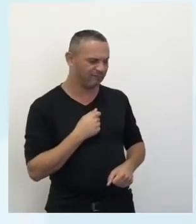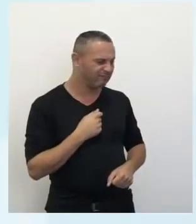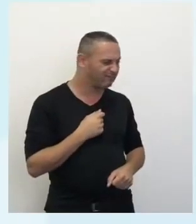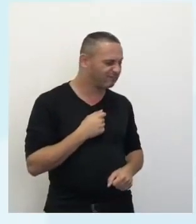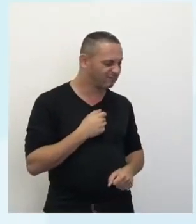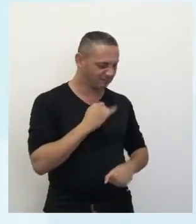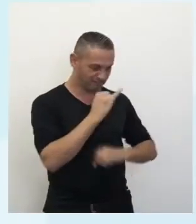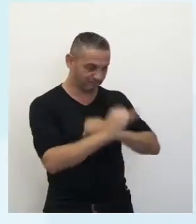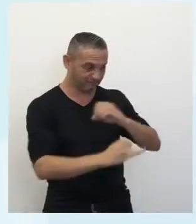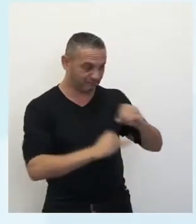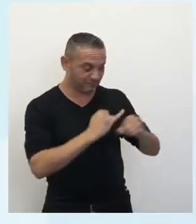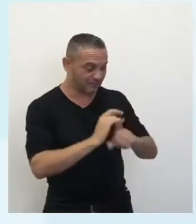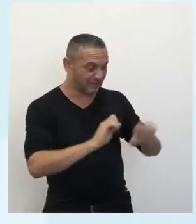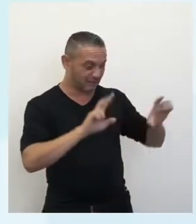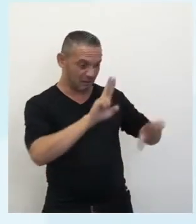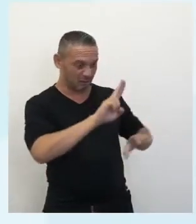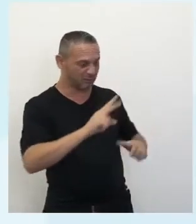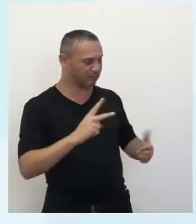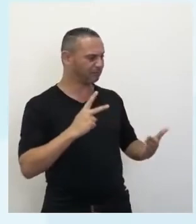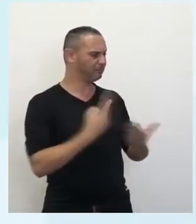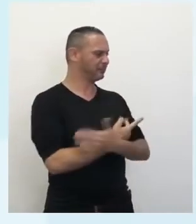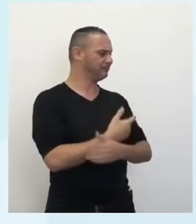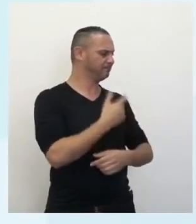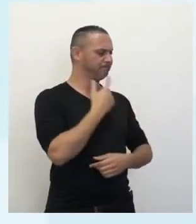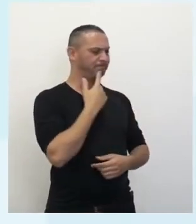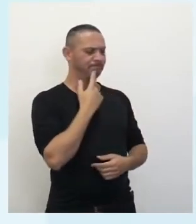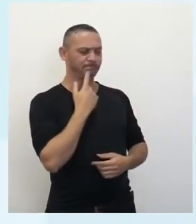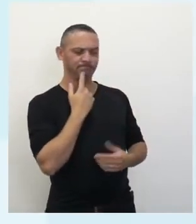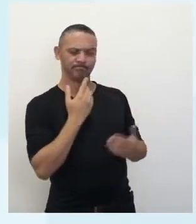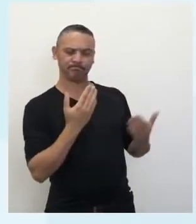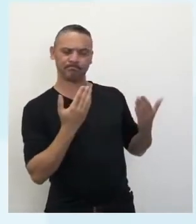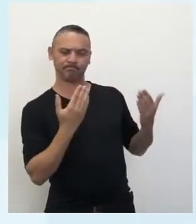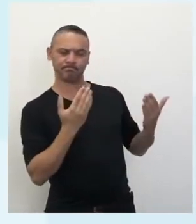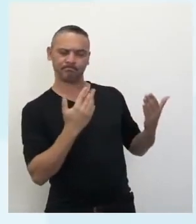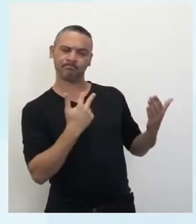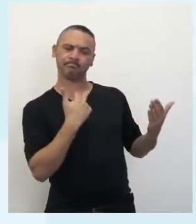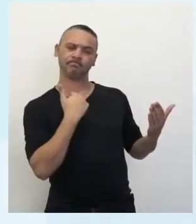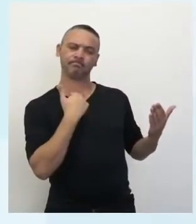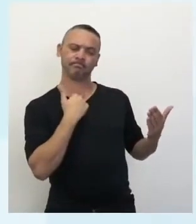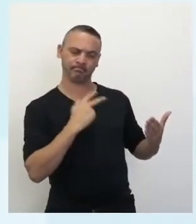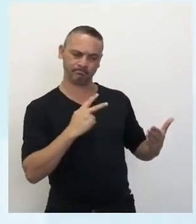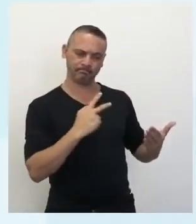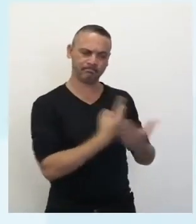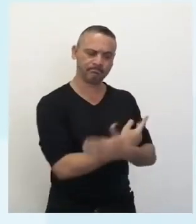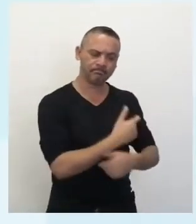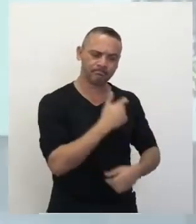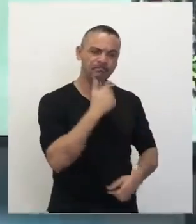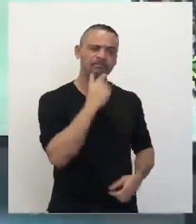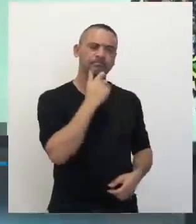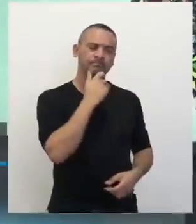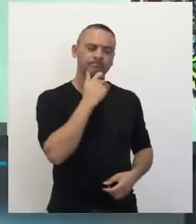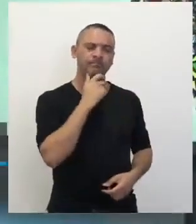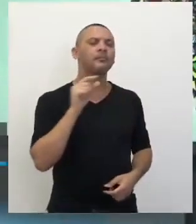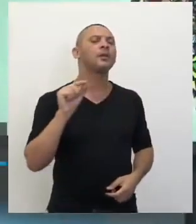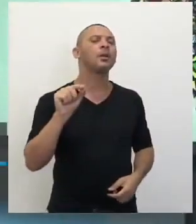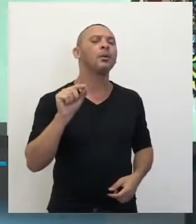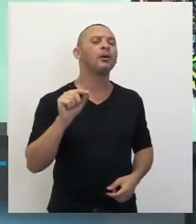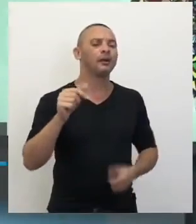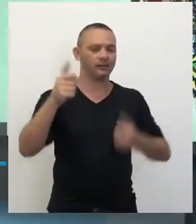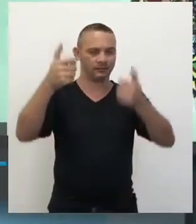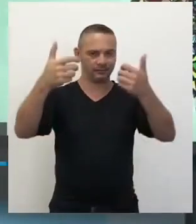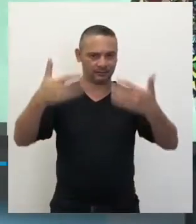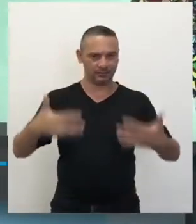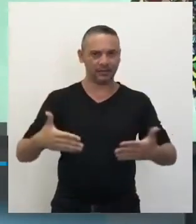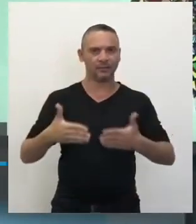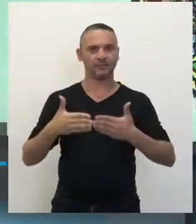de uma maneira errada? Então, você conhece alguma situação e que se evidenciou o mau uso da internet? Fale aí, por